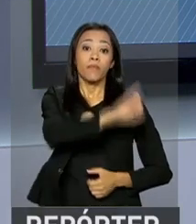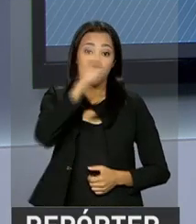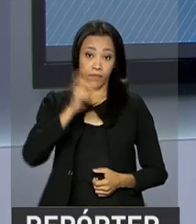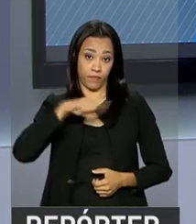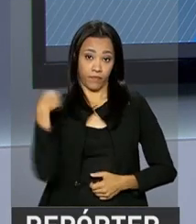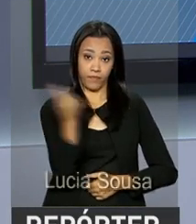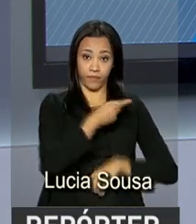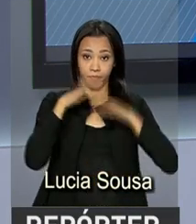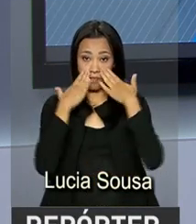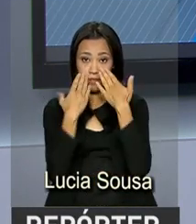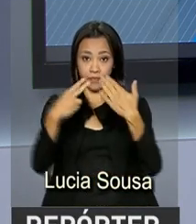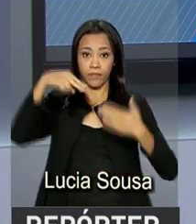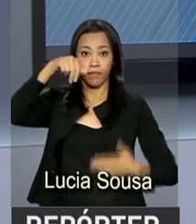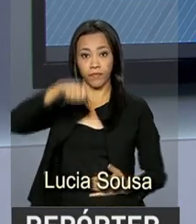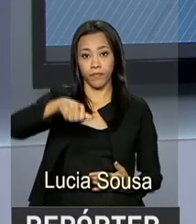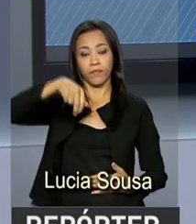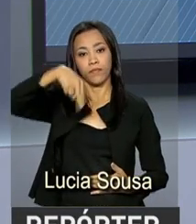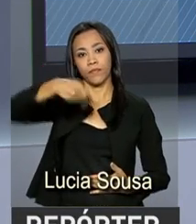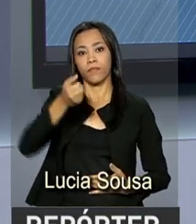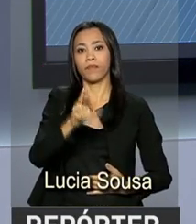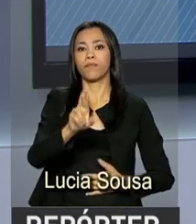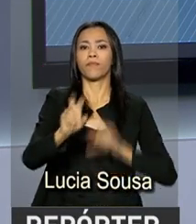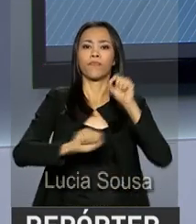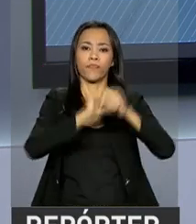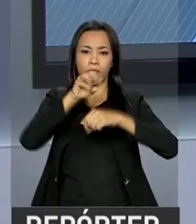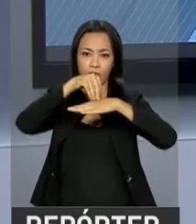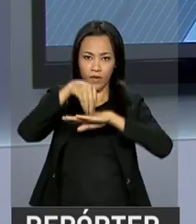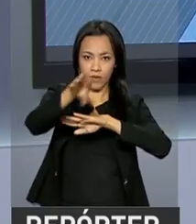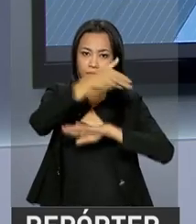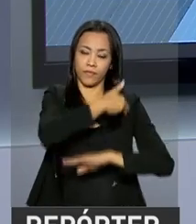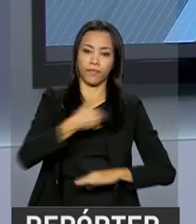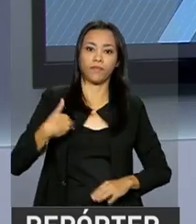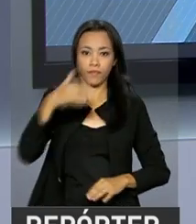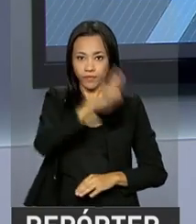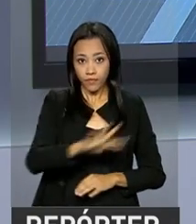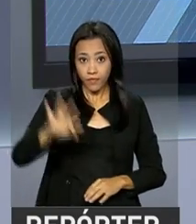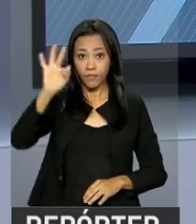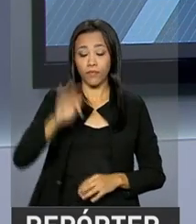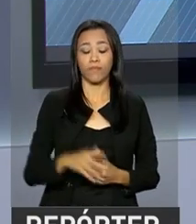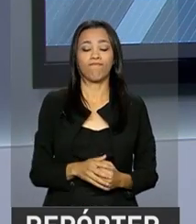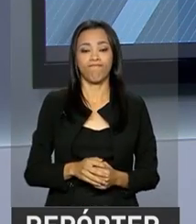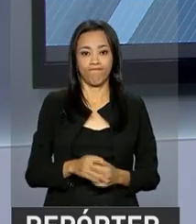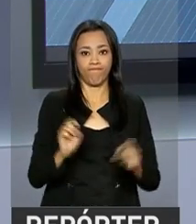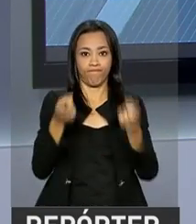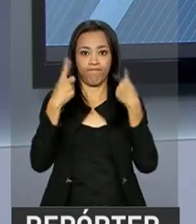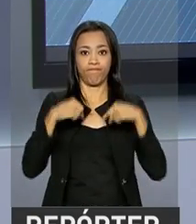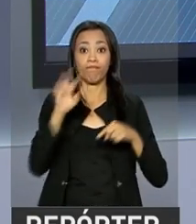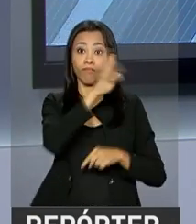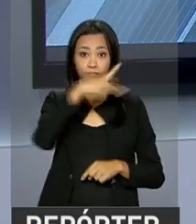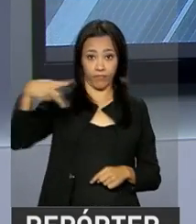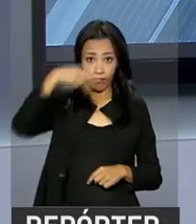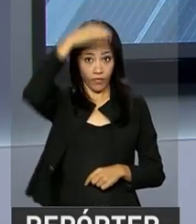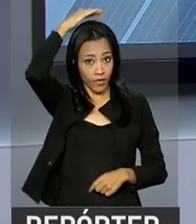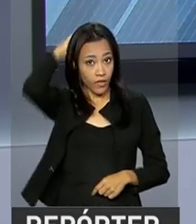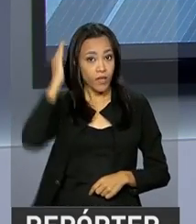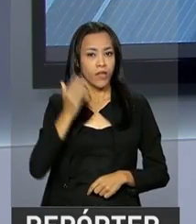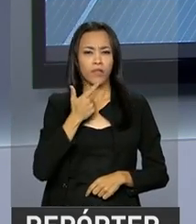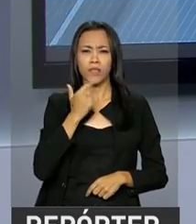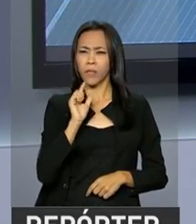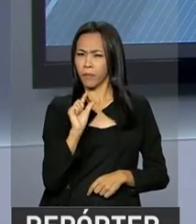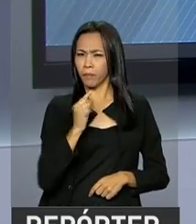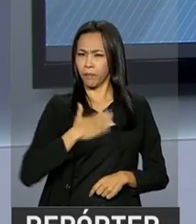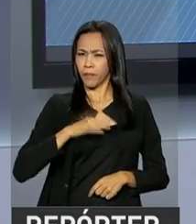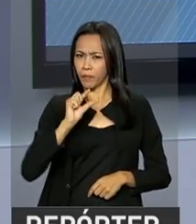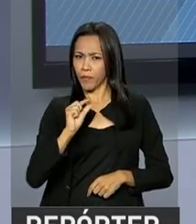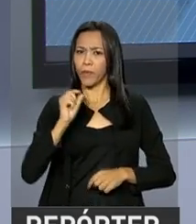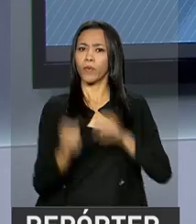Olá estamos de volta com mais uma edição do repórter NBR e as notícias do governo federal o presidente Michel tem lança daqui a pouco